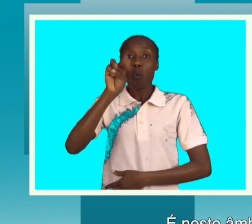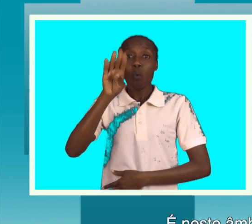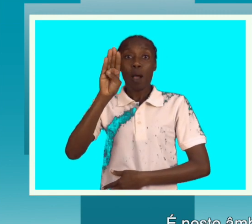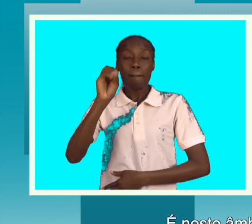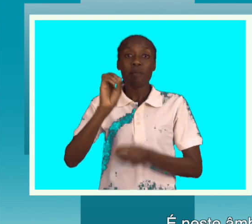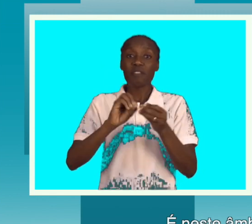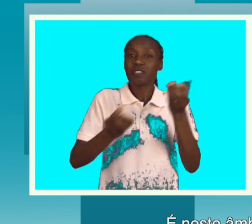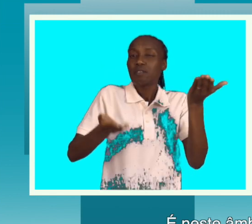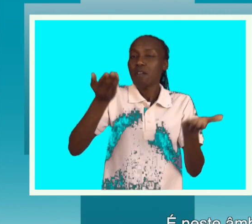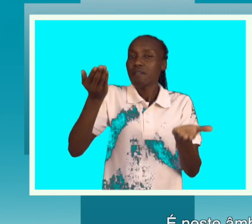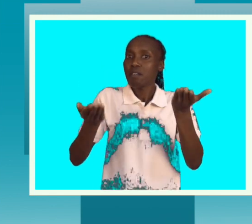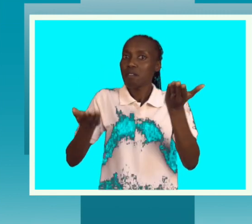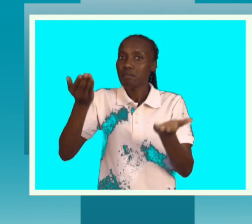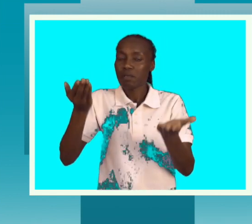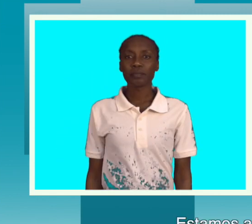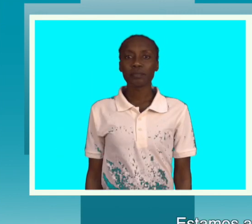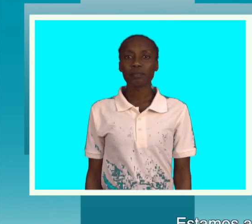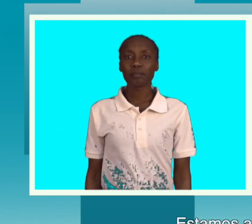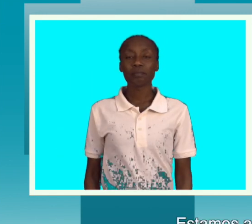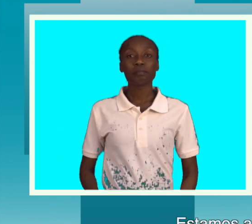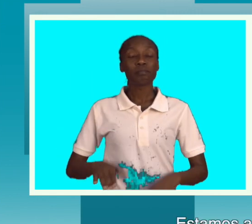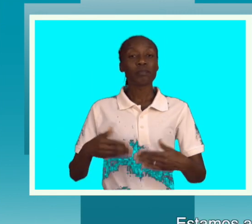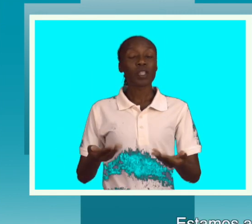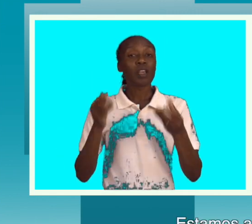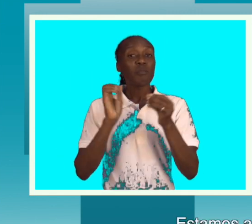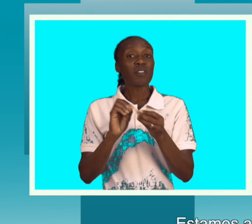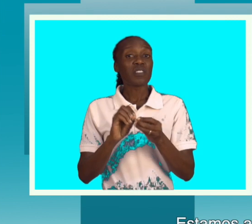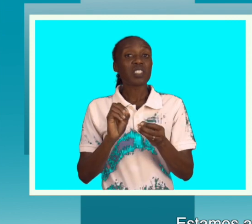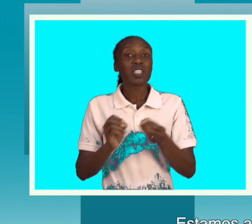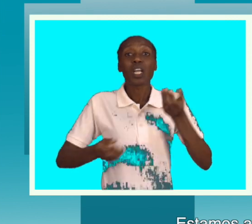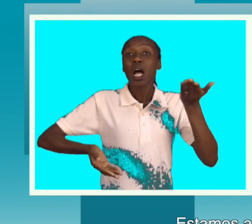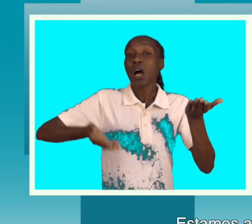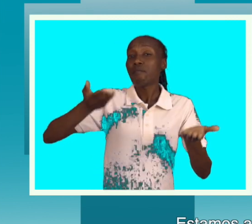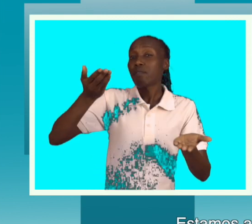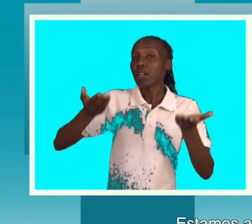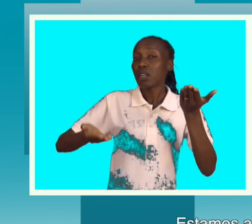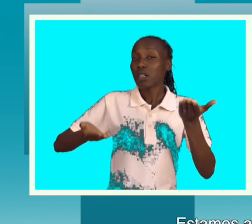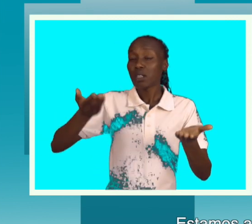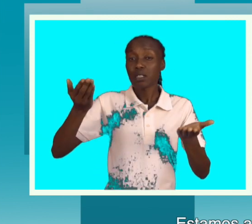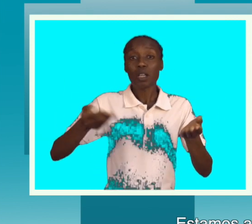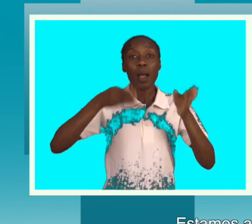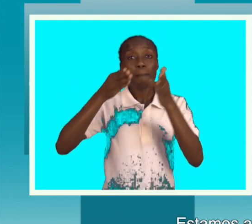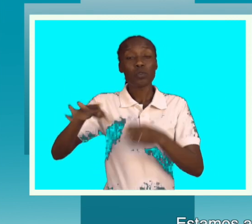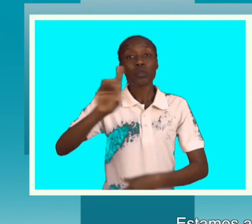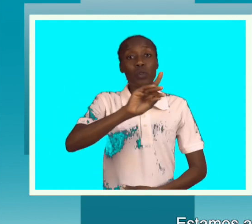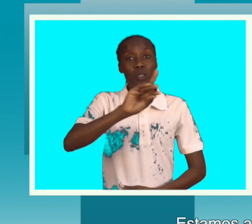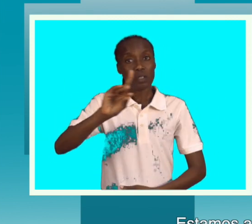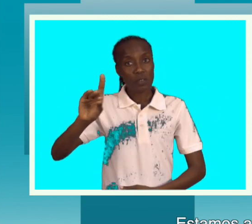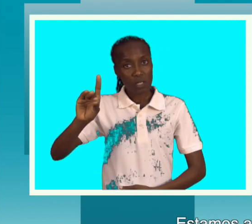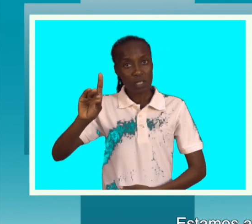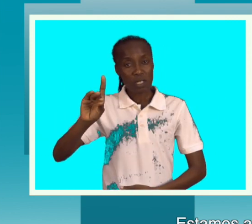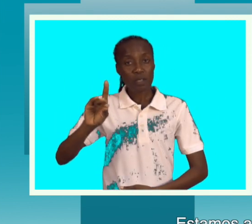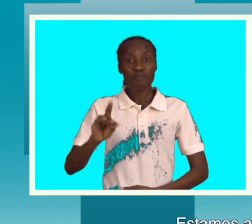da AMBO para fazer essas avaliações. Então vamos avaliar as pessoas com deficiências